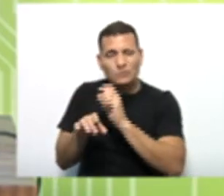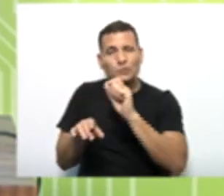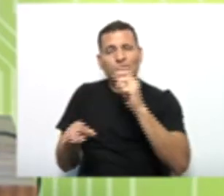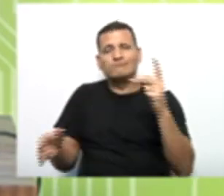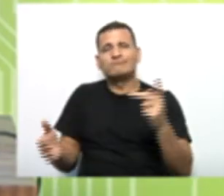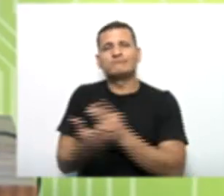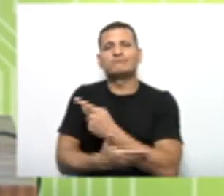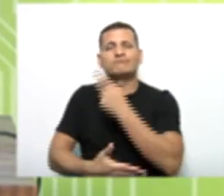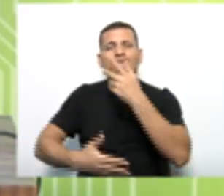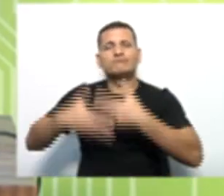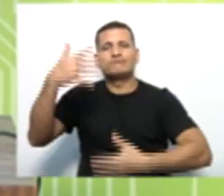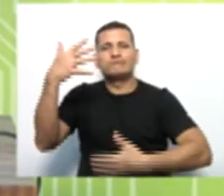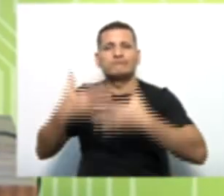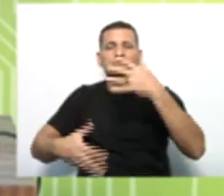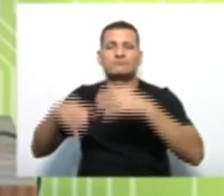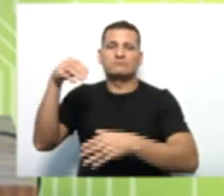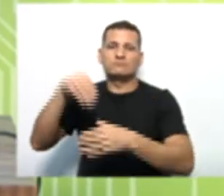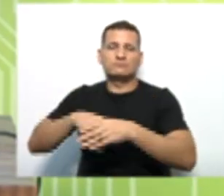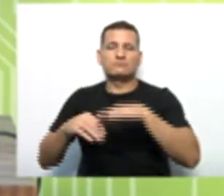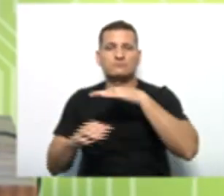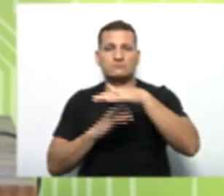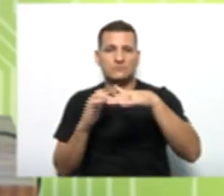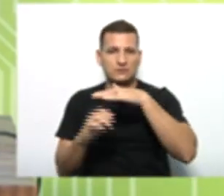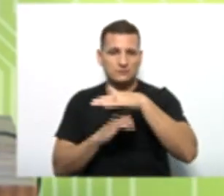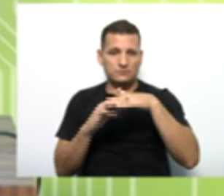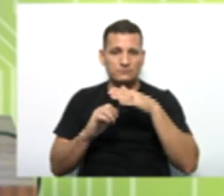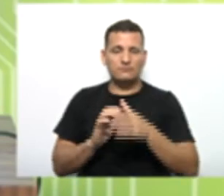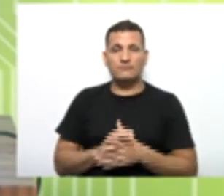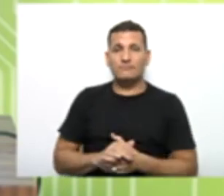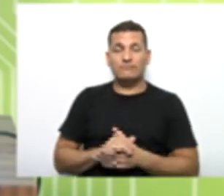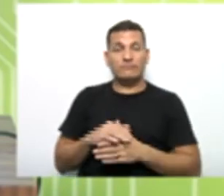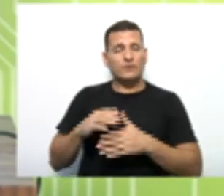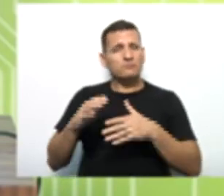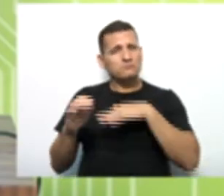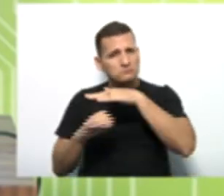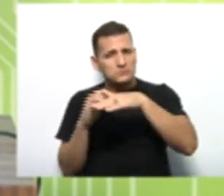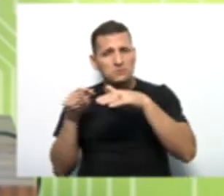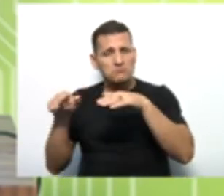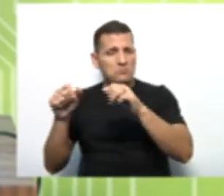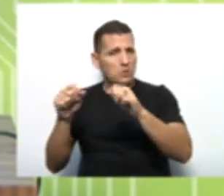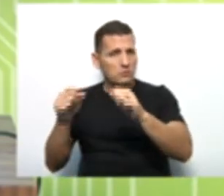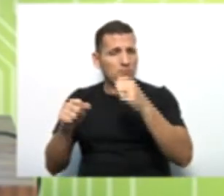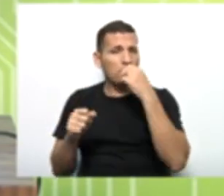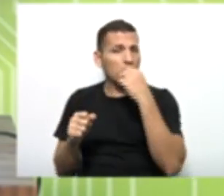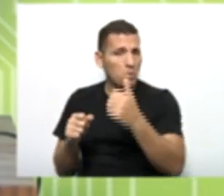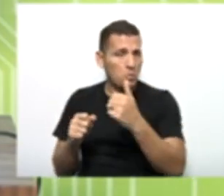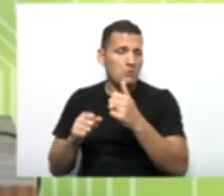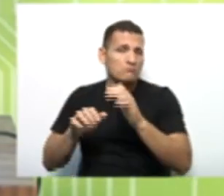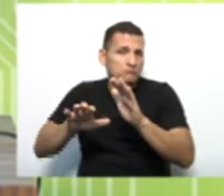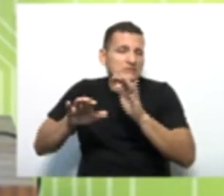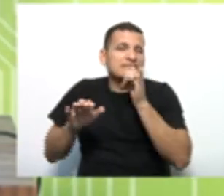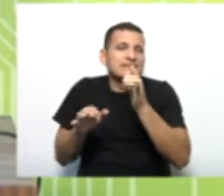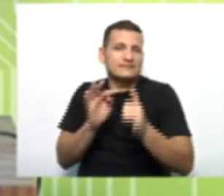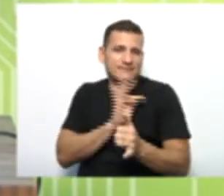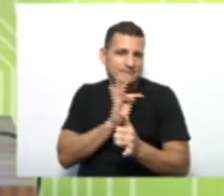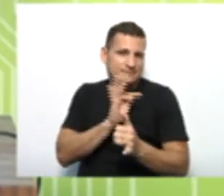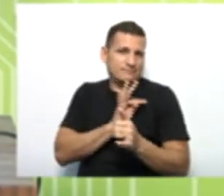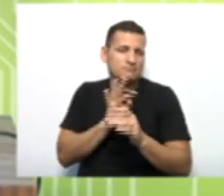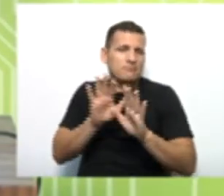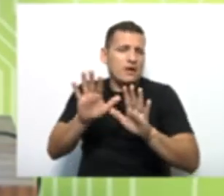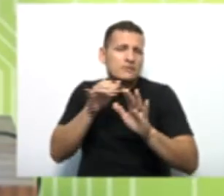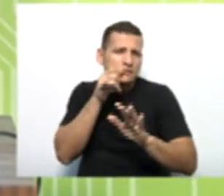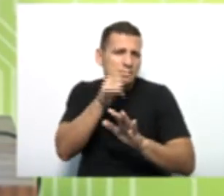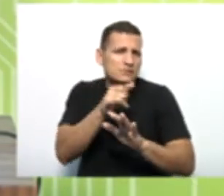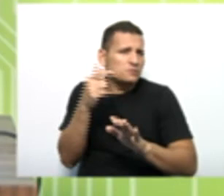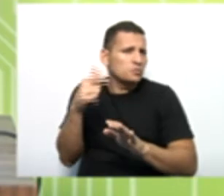conflitos dentro da empresa. E olha, uma empresa pode ser muito boa, assim, do ponto de vista técnico, mas se não